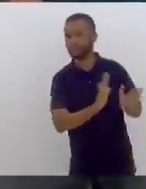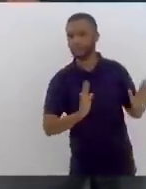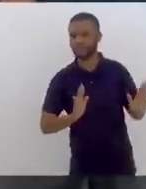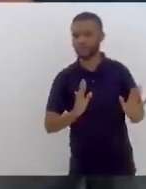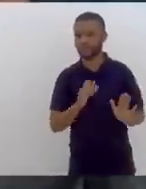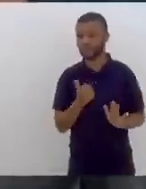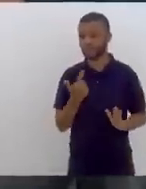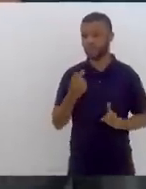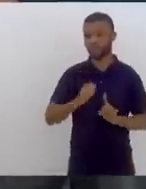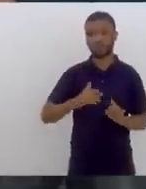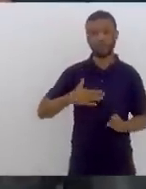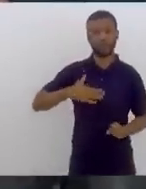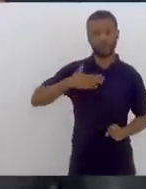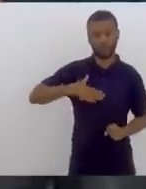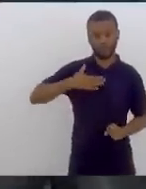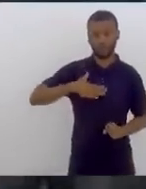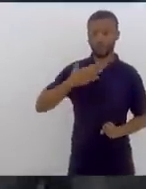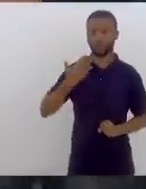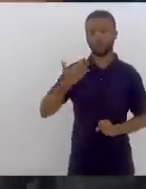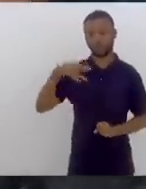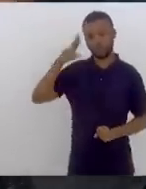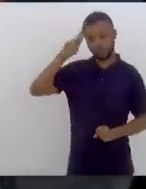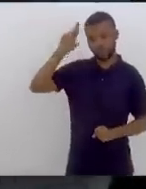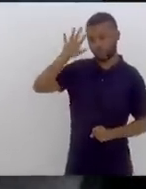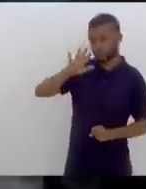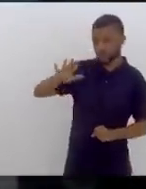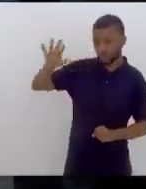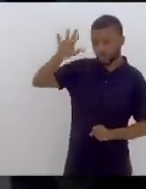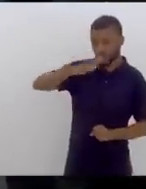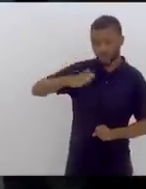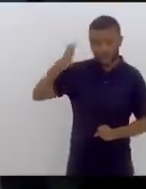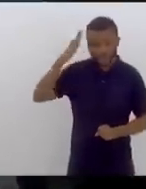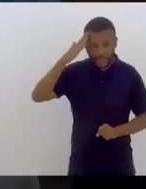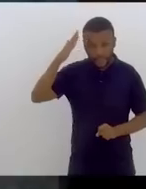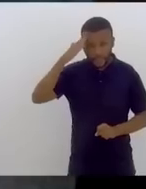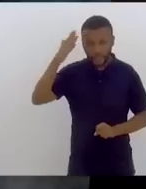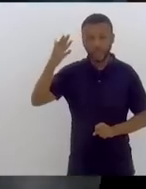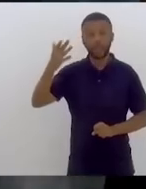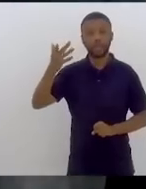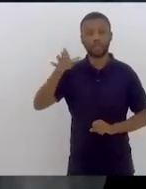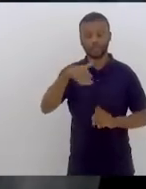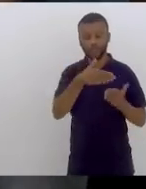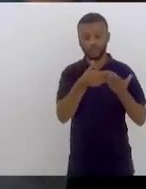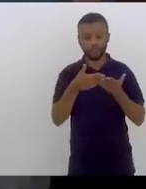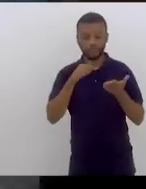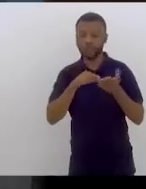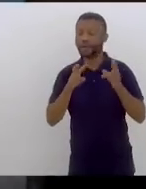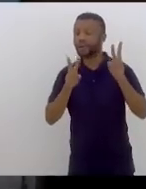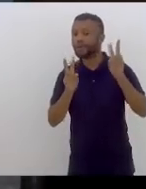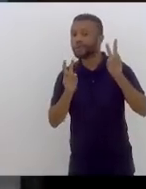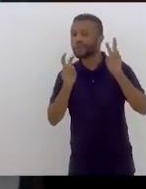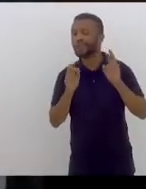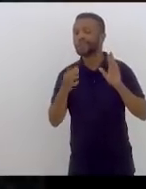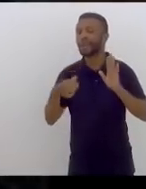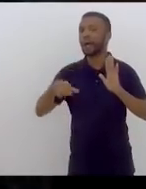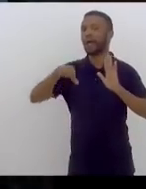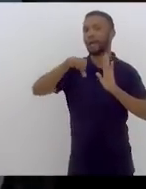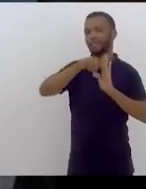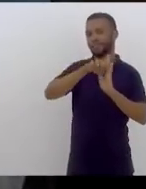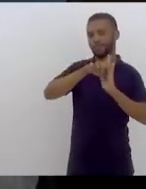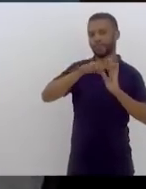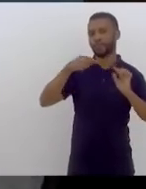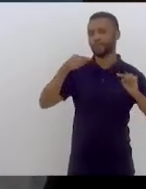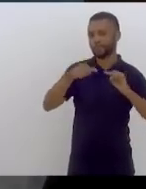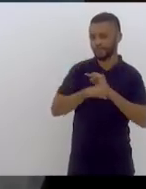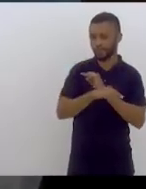Agosto o comandante geral tomou o conhecimento dessa suposta ilegalidade porque é isso que